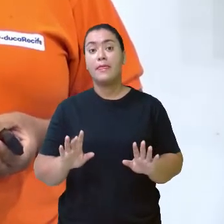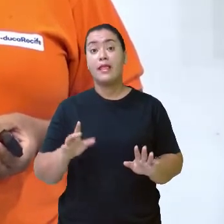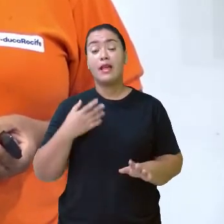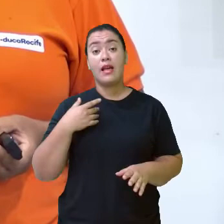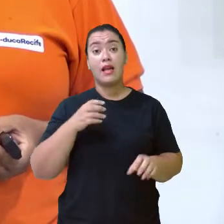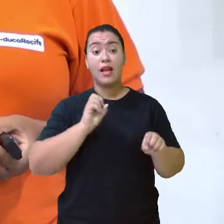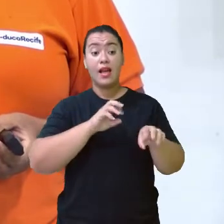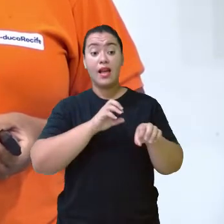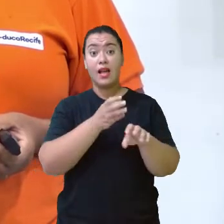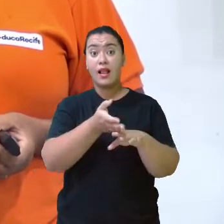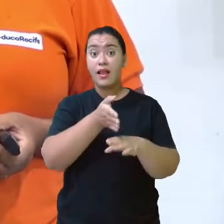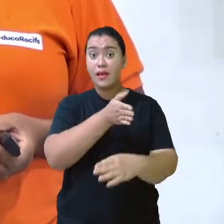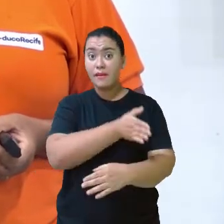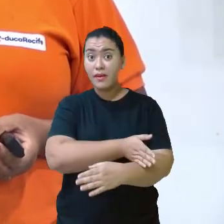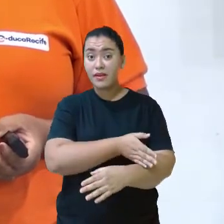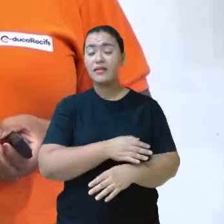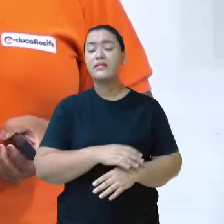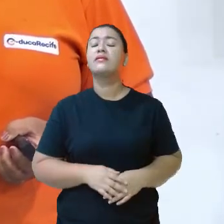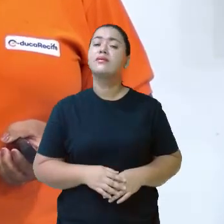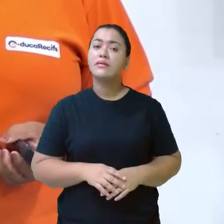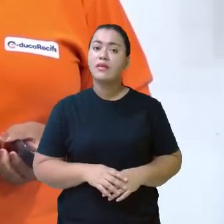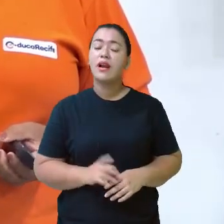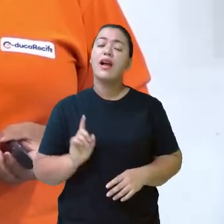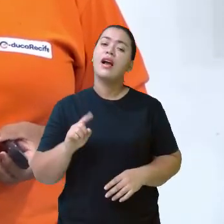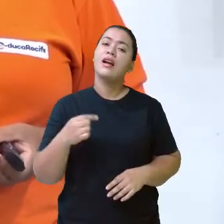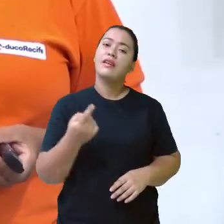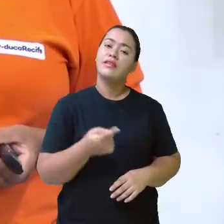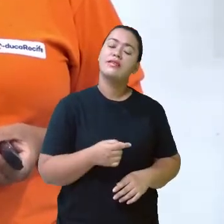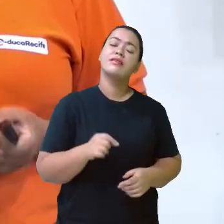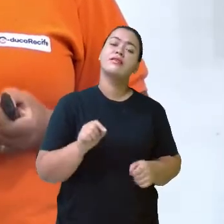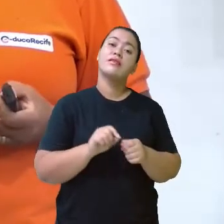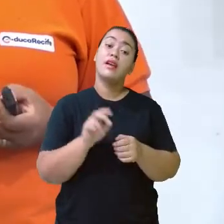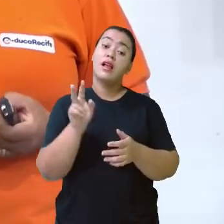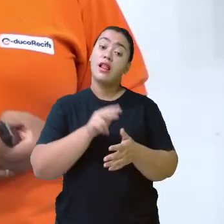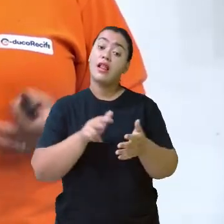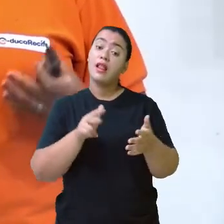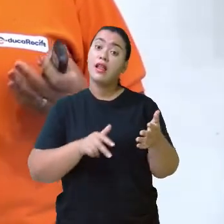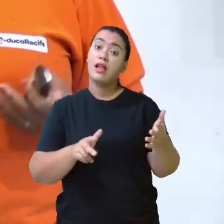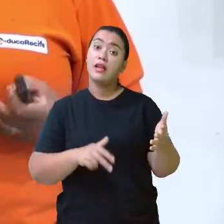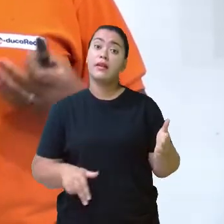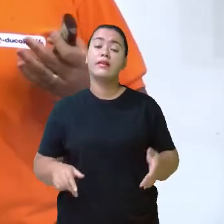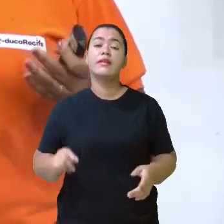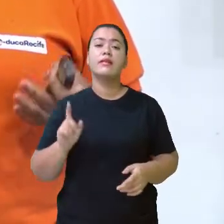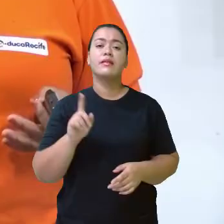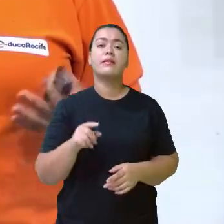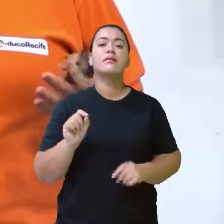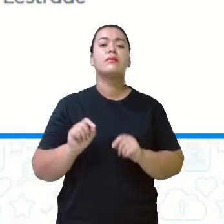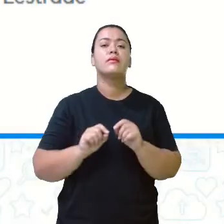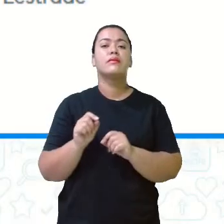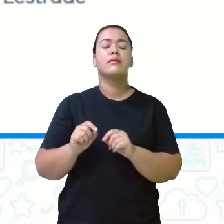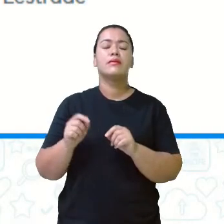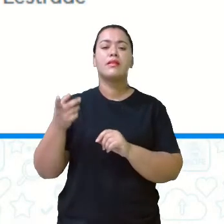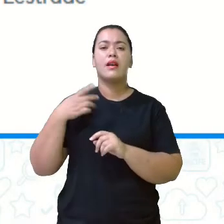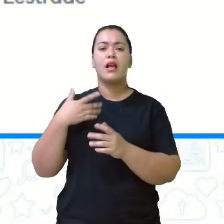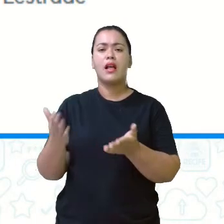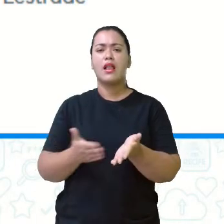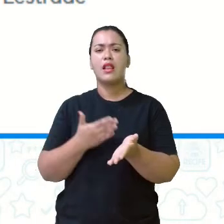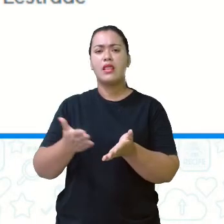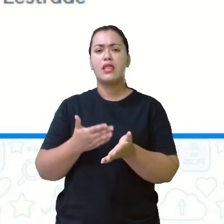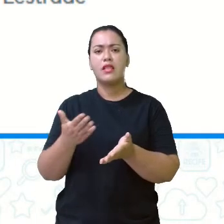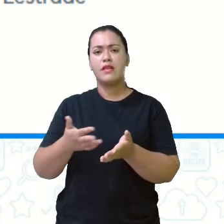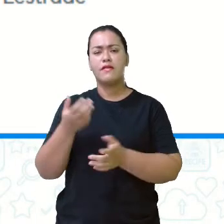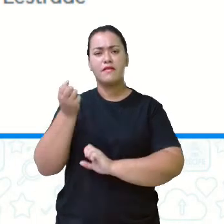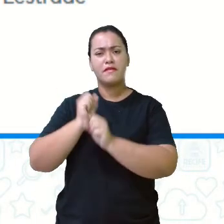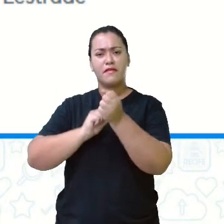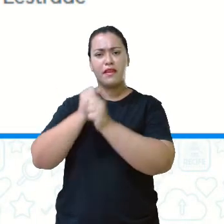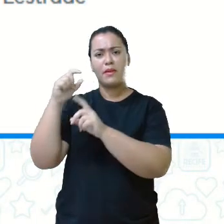aula passada, a gente tinha feito a leitura da grande fábrica de palavras. Vocês lembram